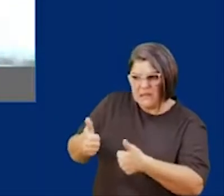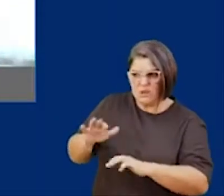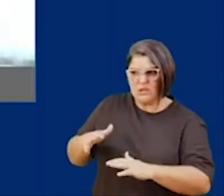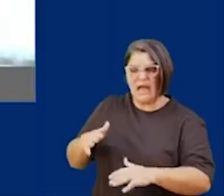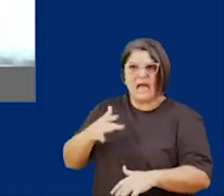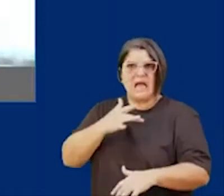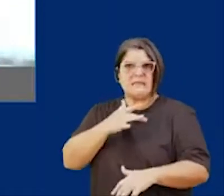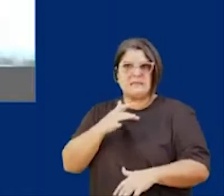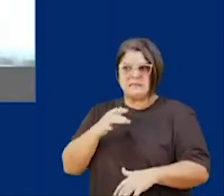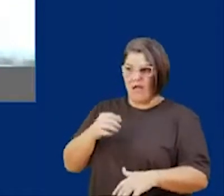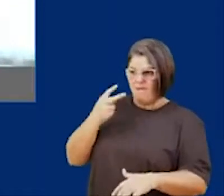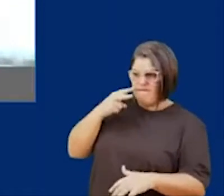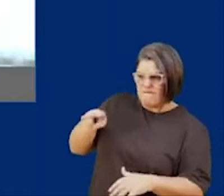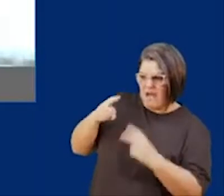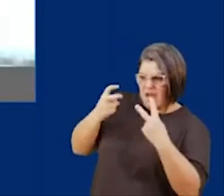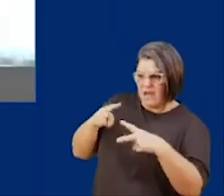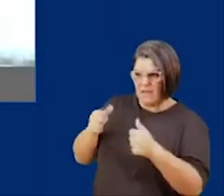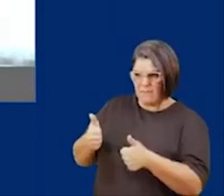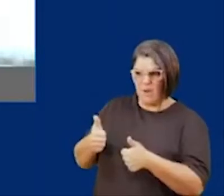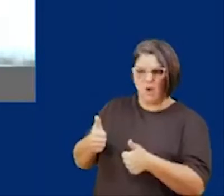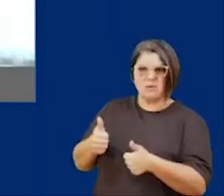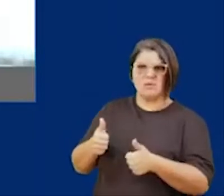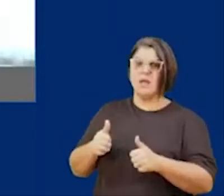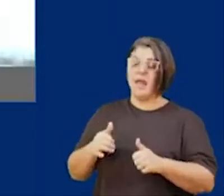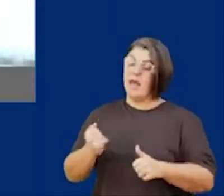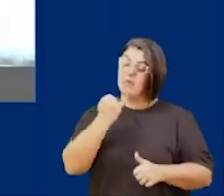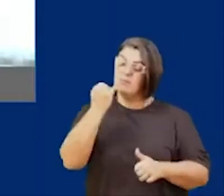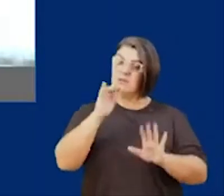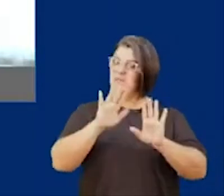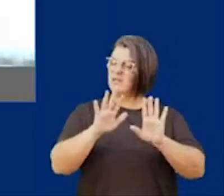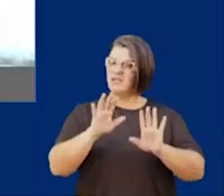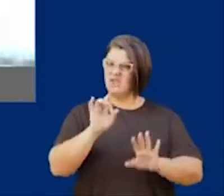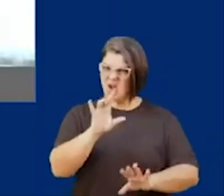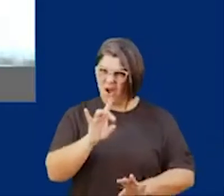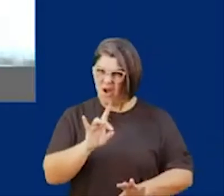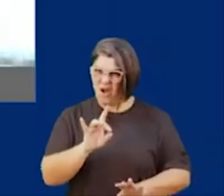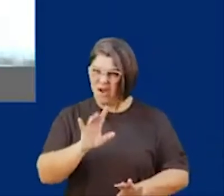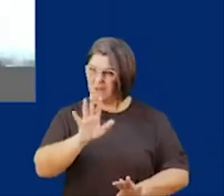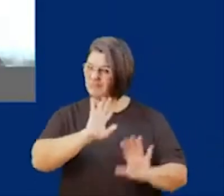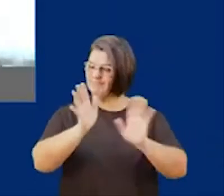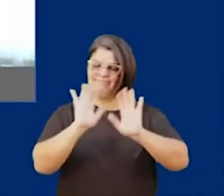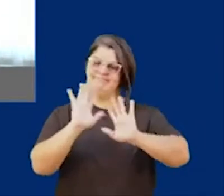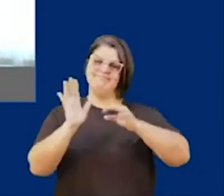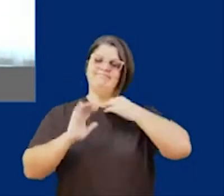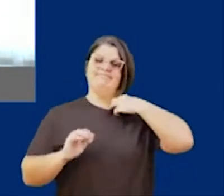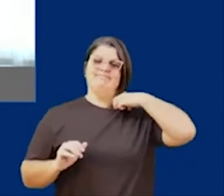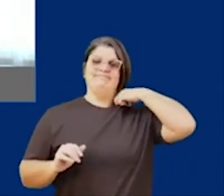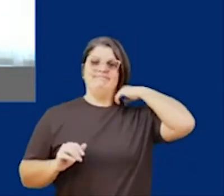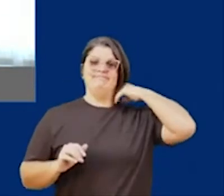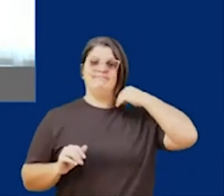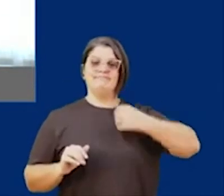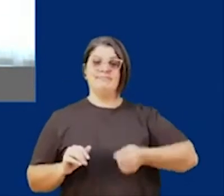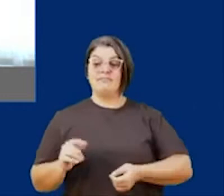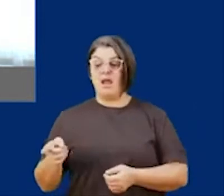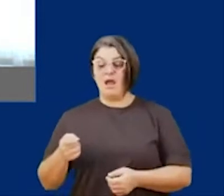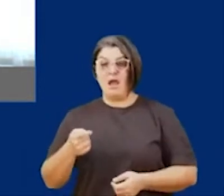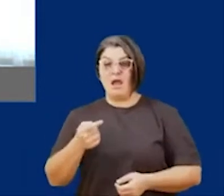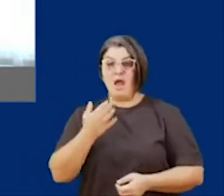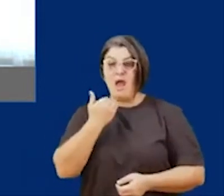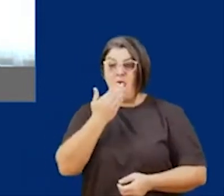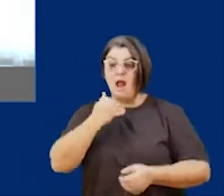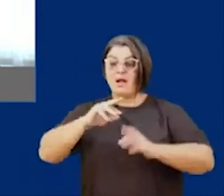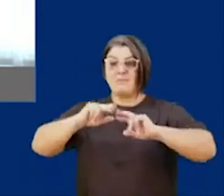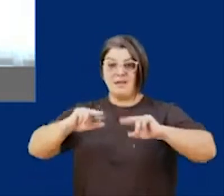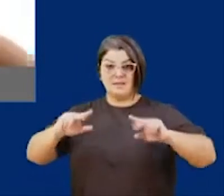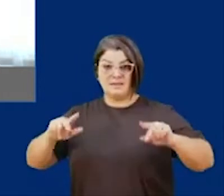sinais de prontidão, que a gente chama. Mas não é, isso é muito importante, mas não é só isso que vale. A alimentação também contribui para o desenvolvimento.